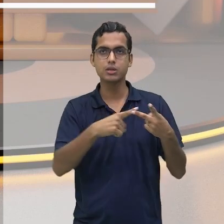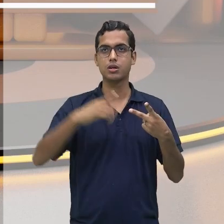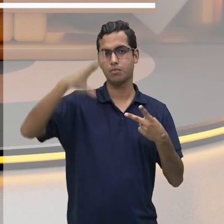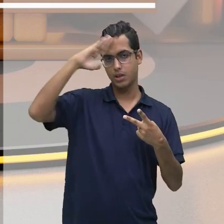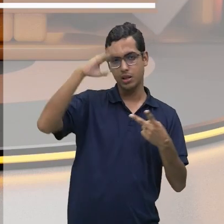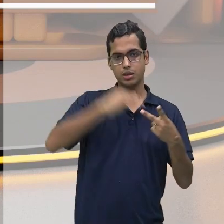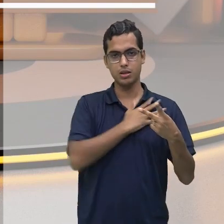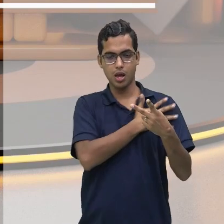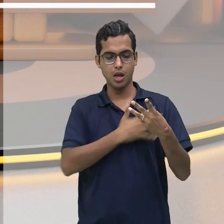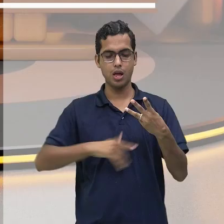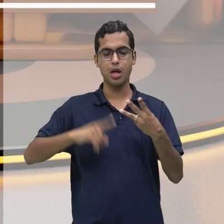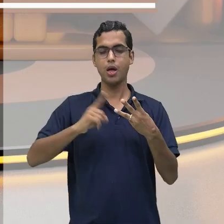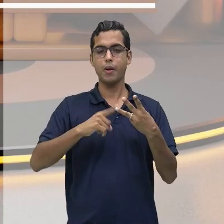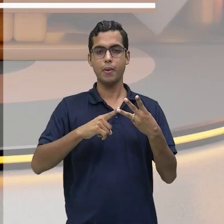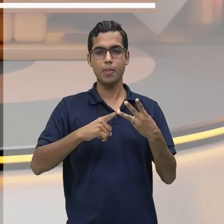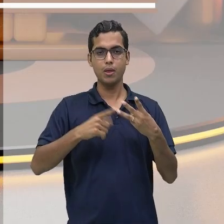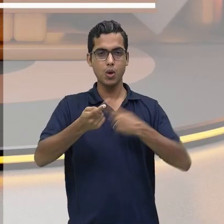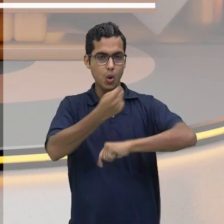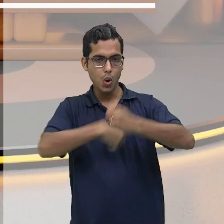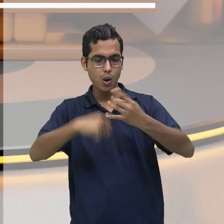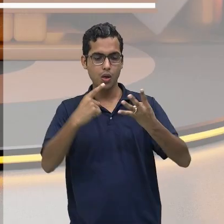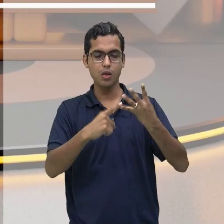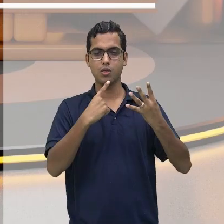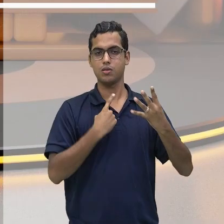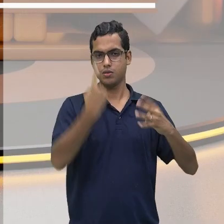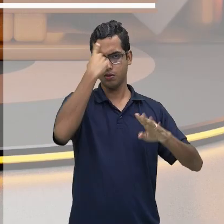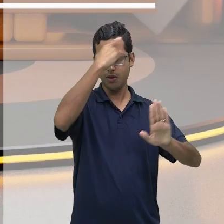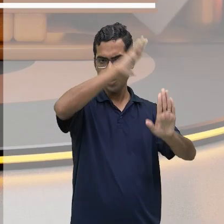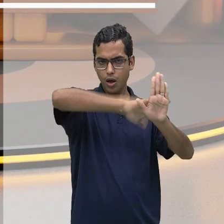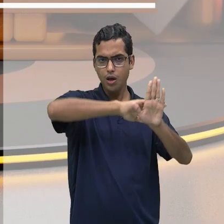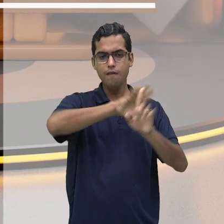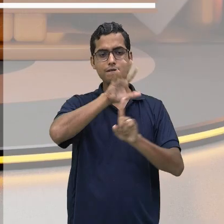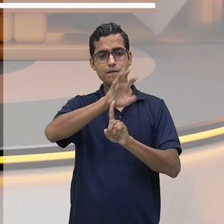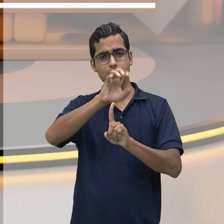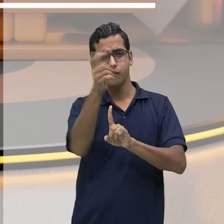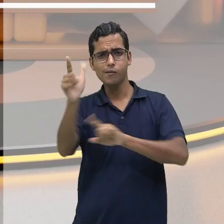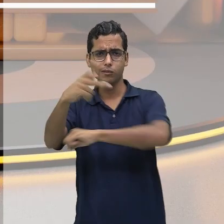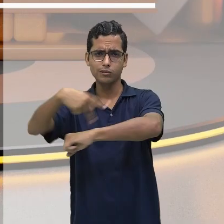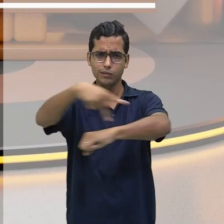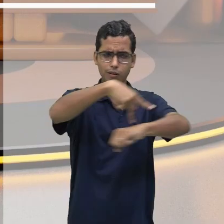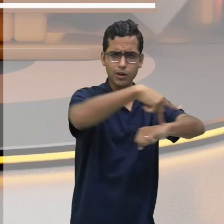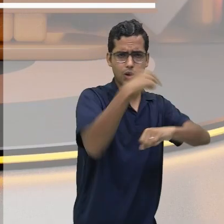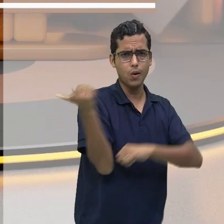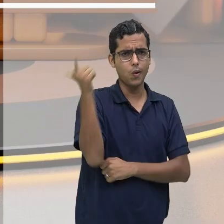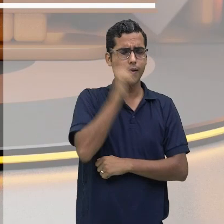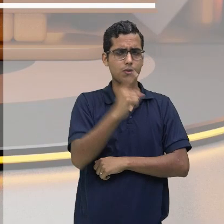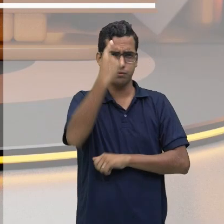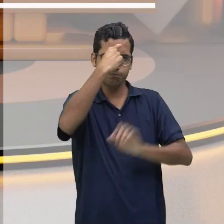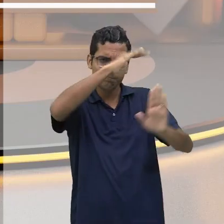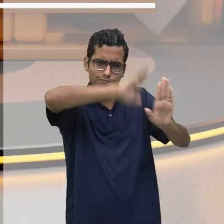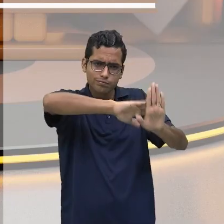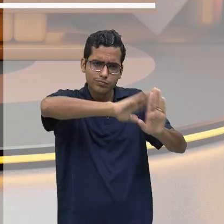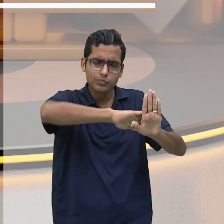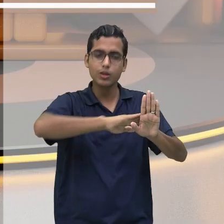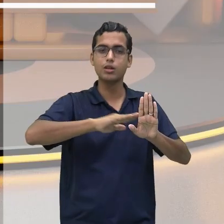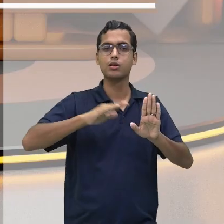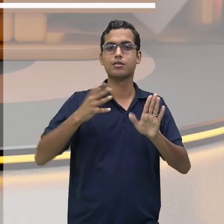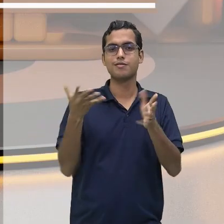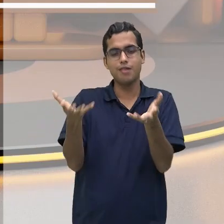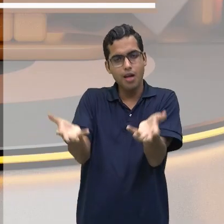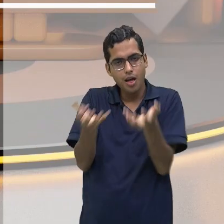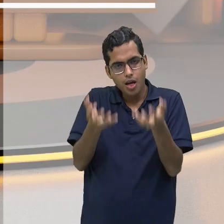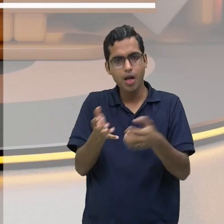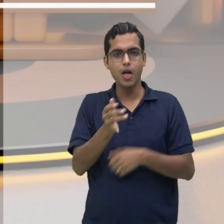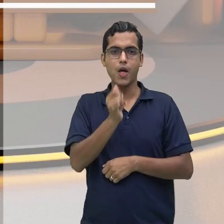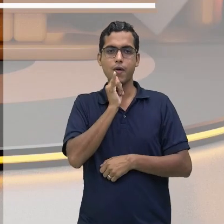a ideologia sobre os outros países para realmente chamar atenção. Então, esses países, eles queriam vender, vamos